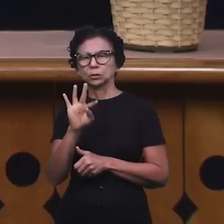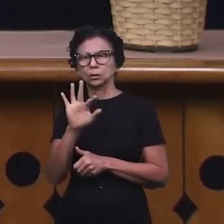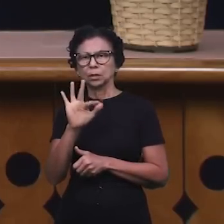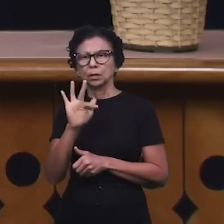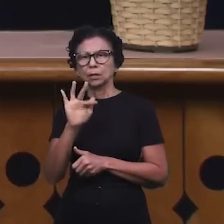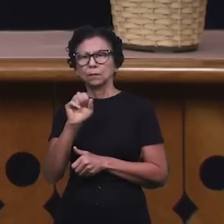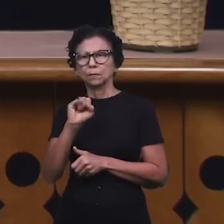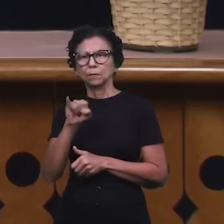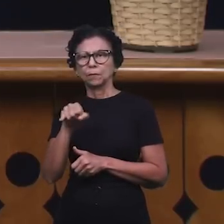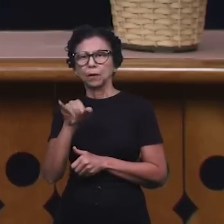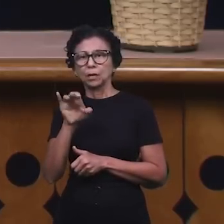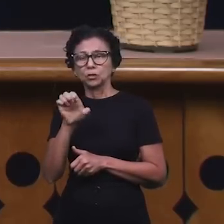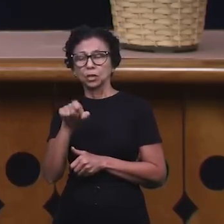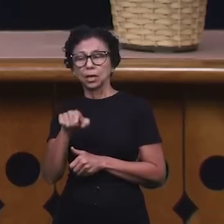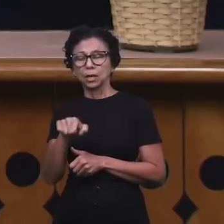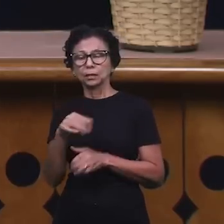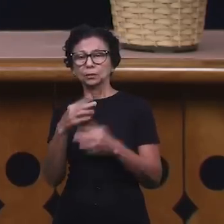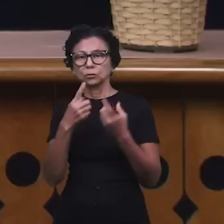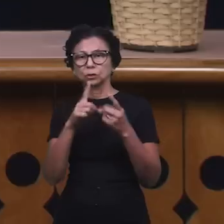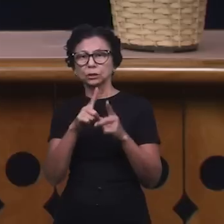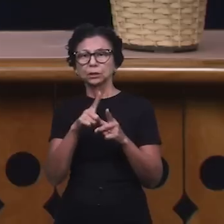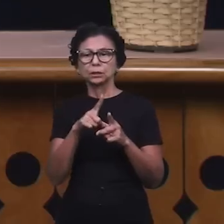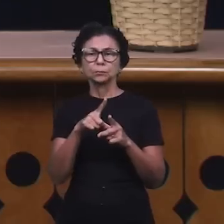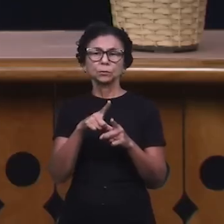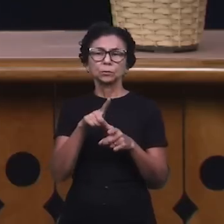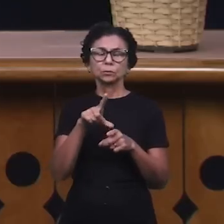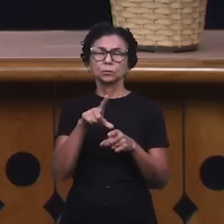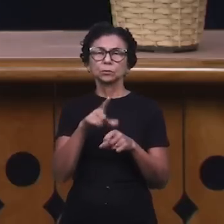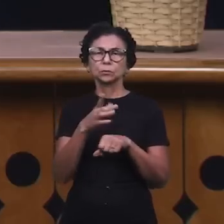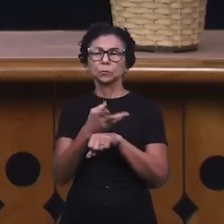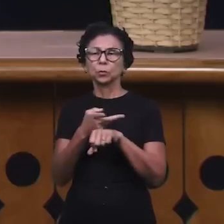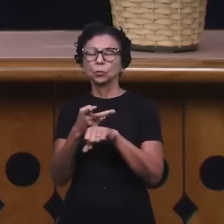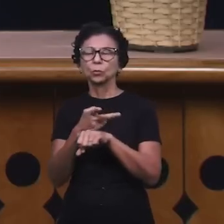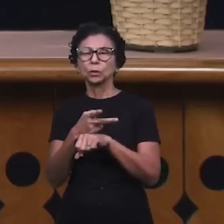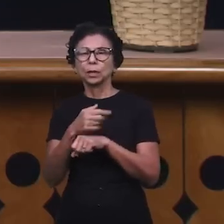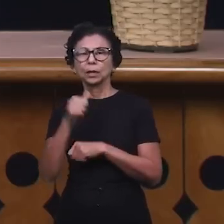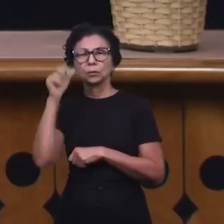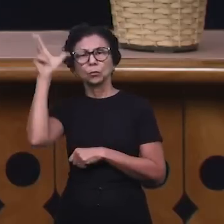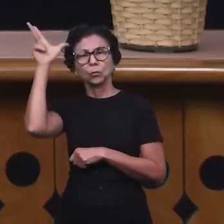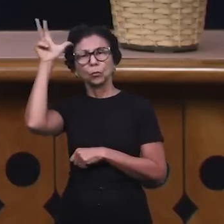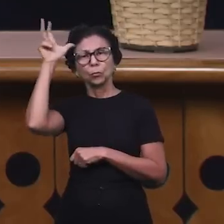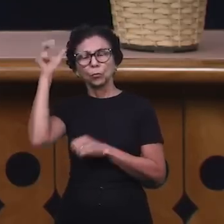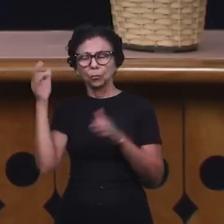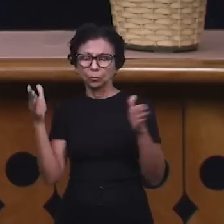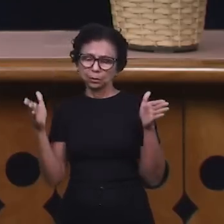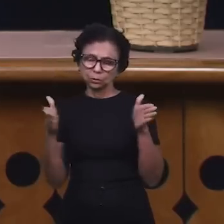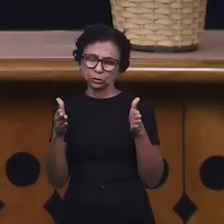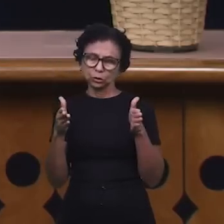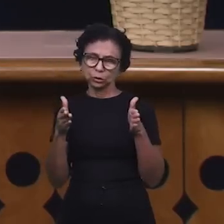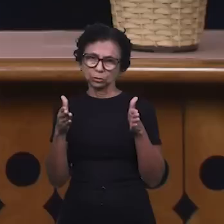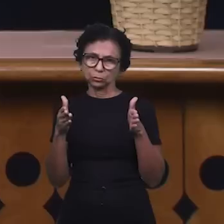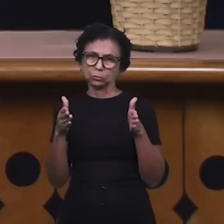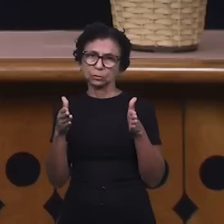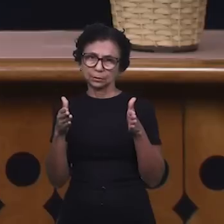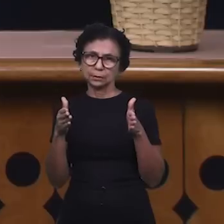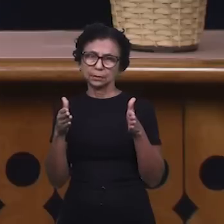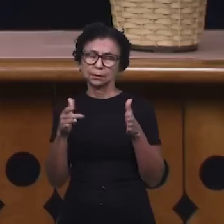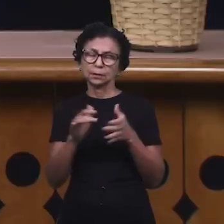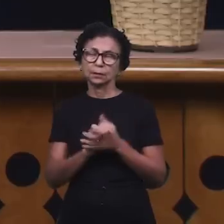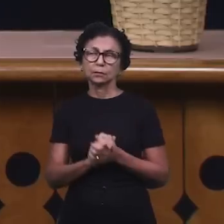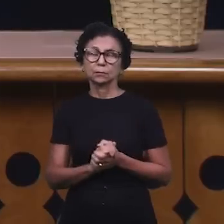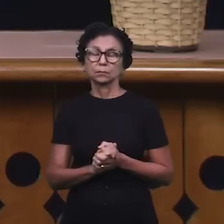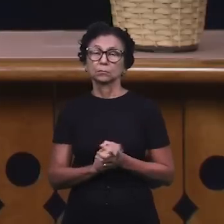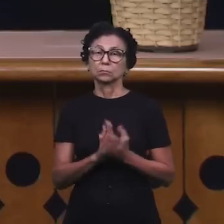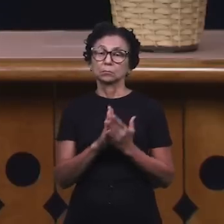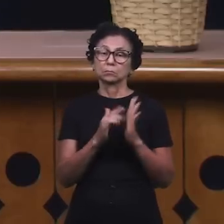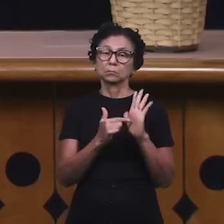providenciaram um jumentinho, porque a palavra dizia que o rei viria montado num jumentinho, filho de jumenta. Ele